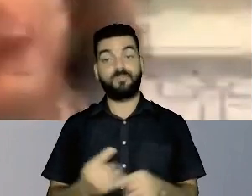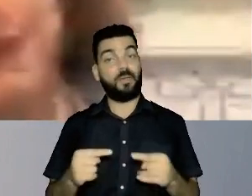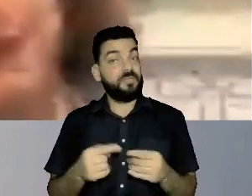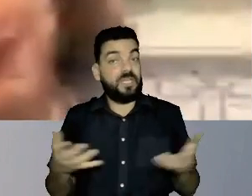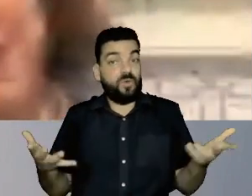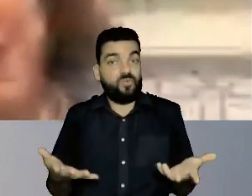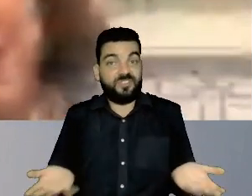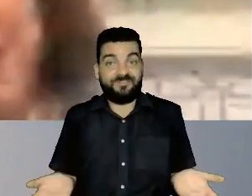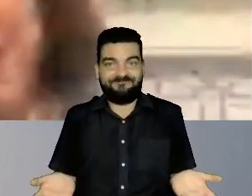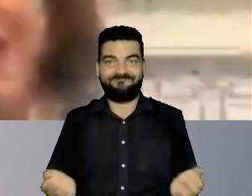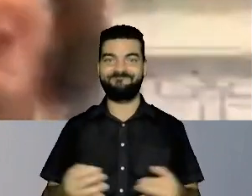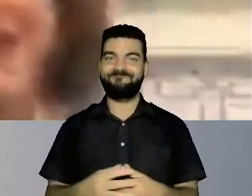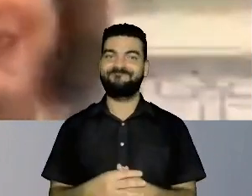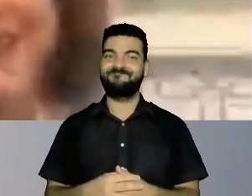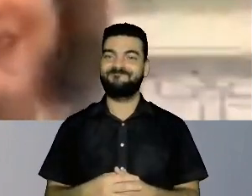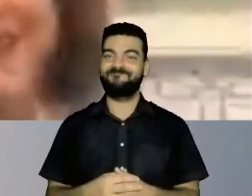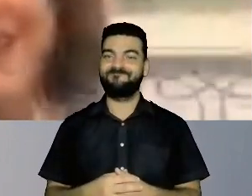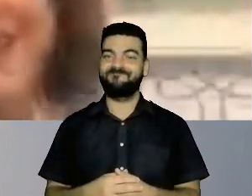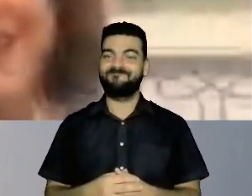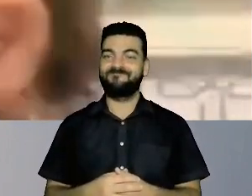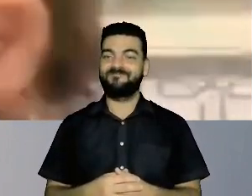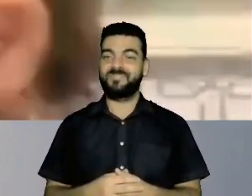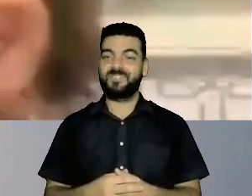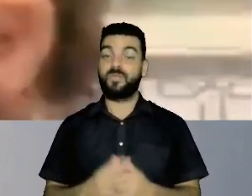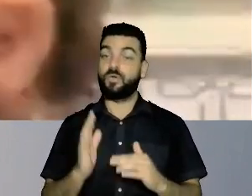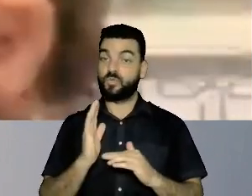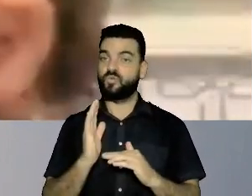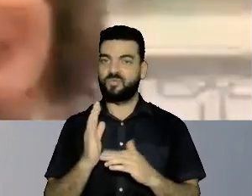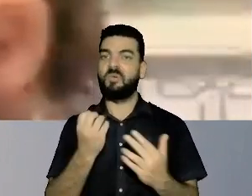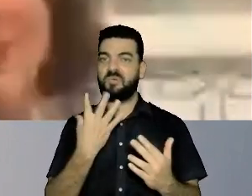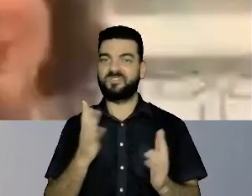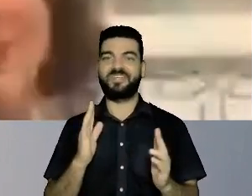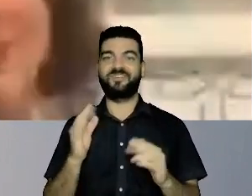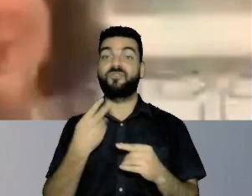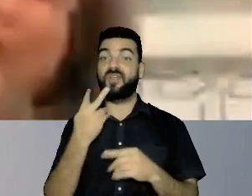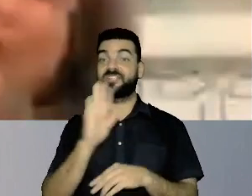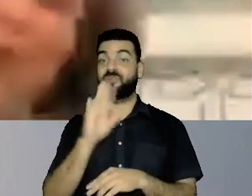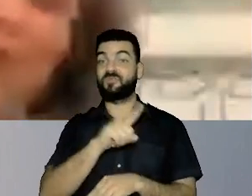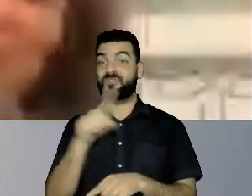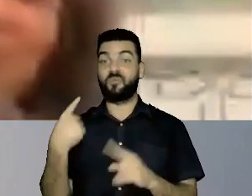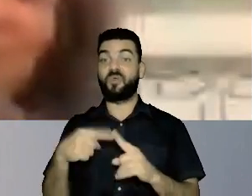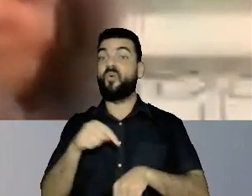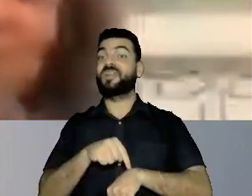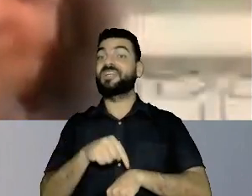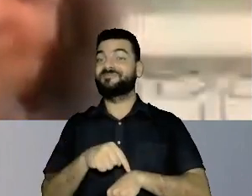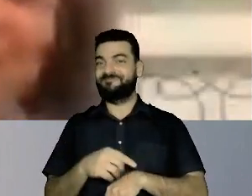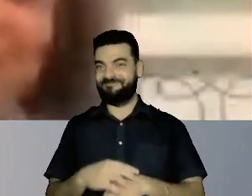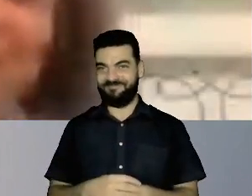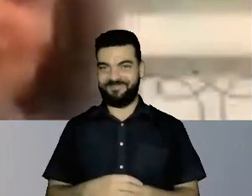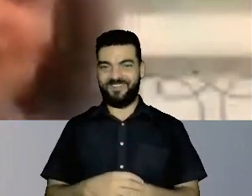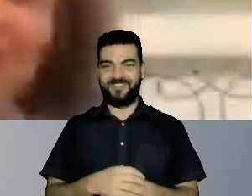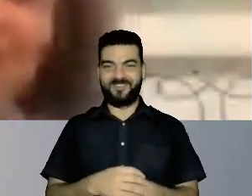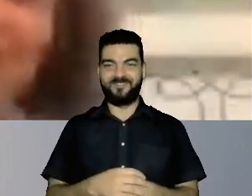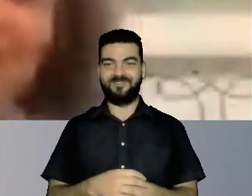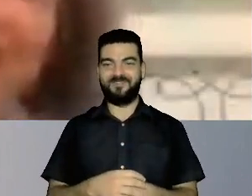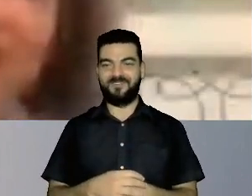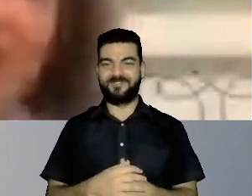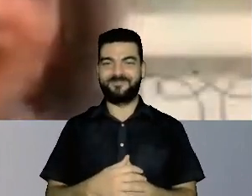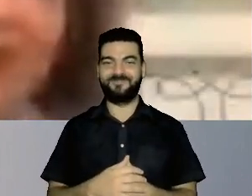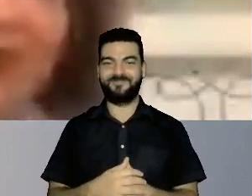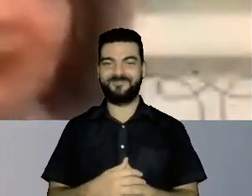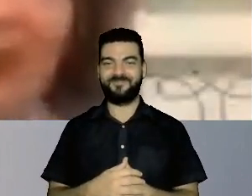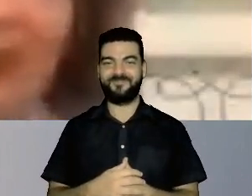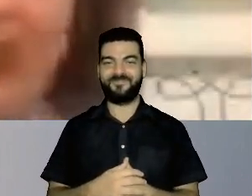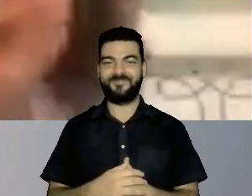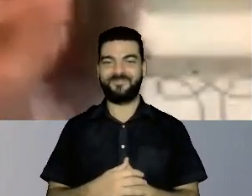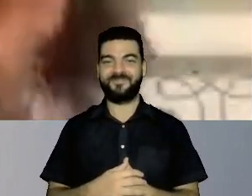mais esperançosa e mais inspiradora desses novos tempos, eu acho, ou no nosso tempo atual. E eu